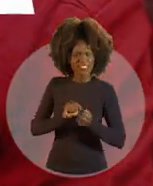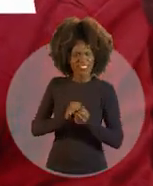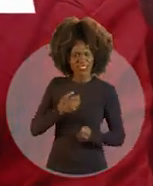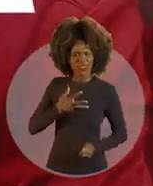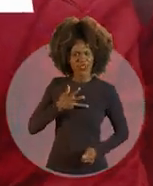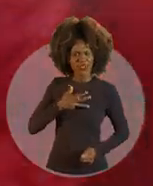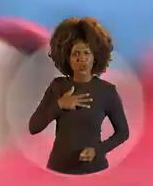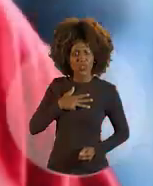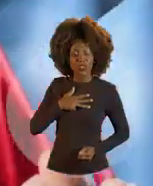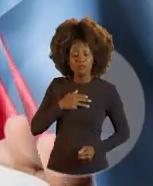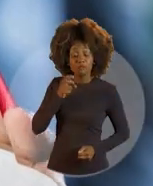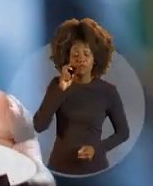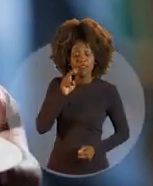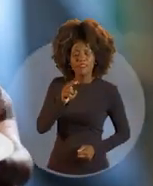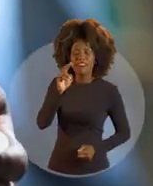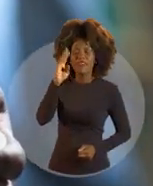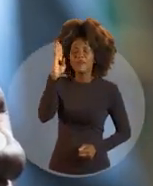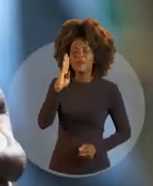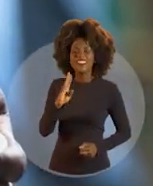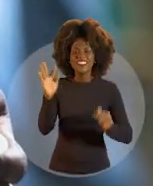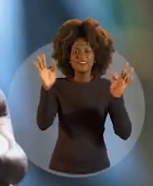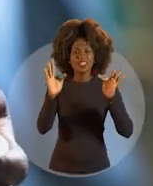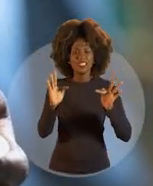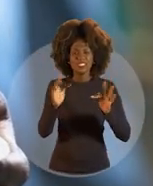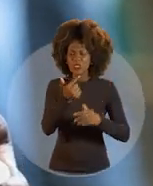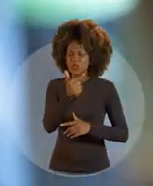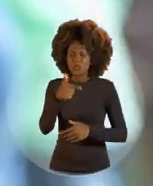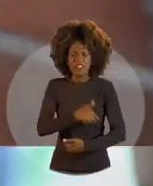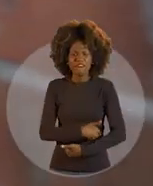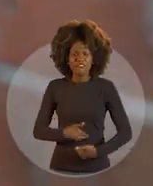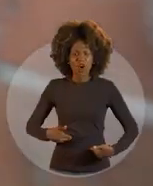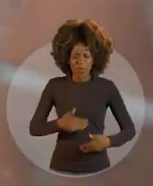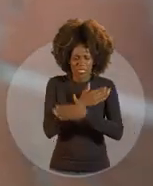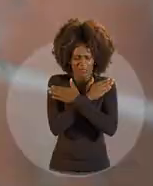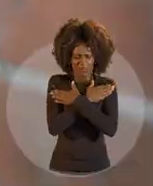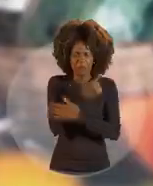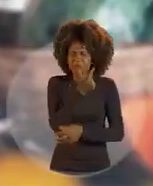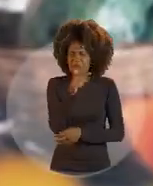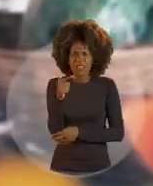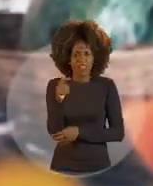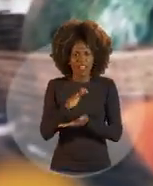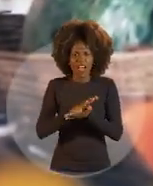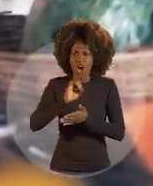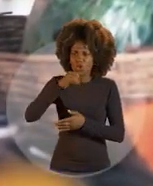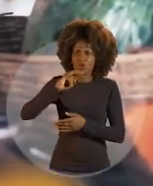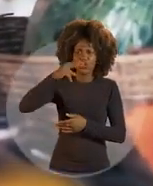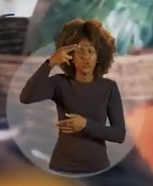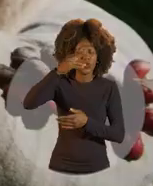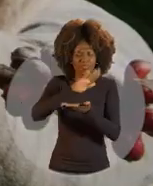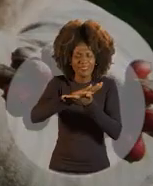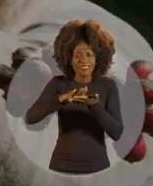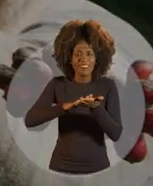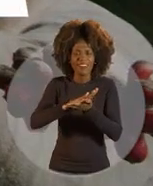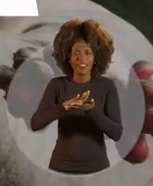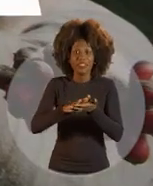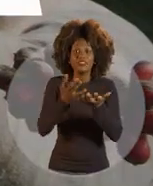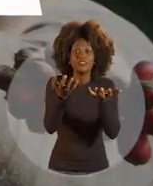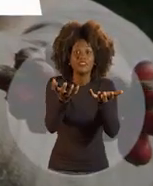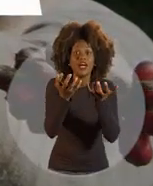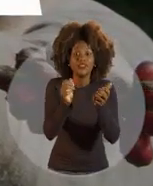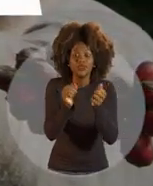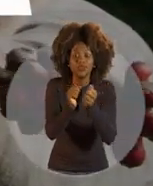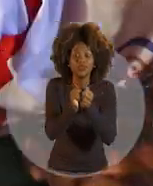A gente tá com Lula pra ver o Brasil feliz, sem fome, sem desemprego, sem inflação. A gente tá